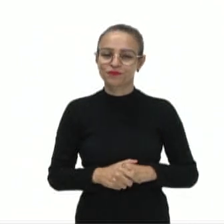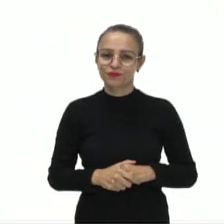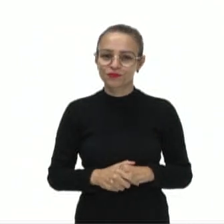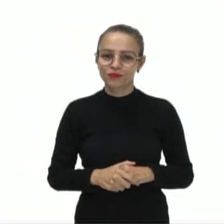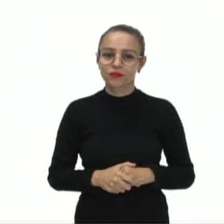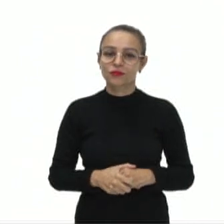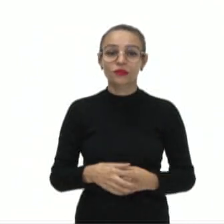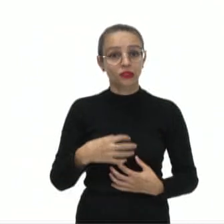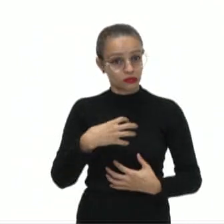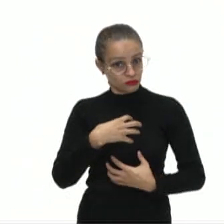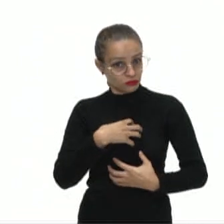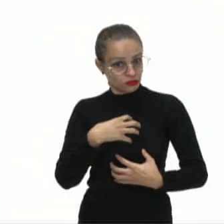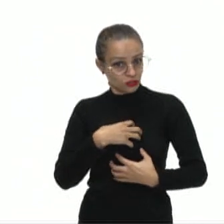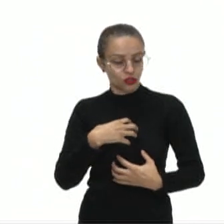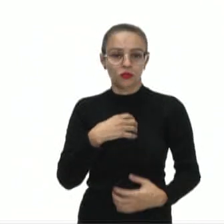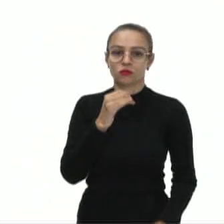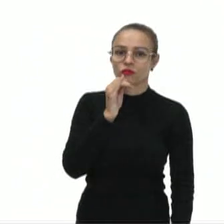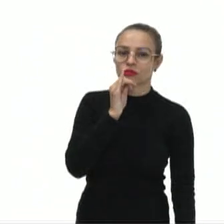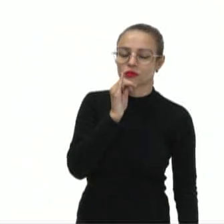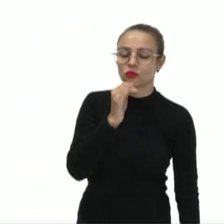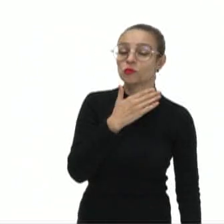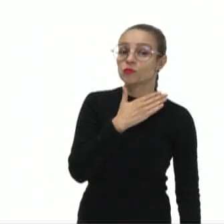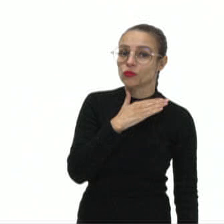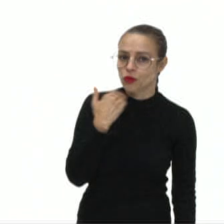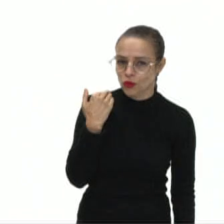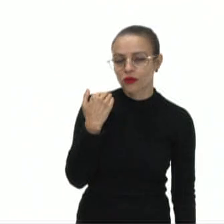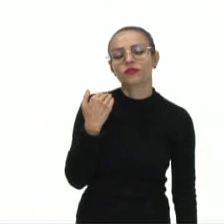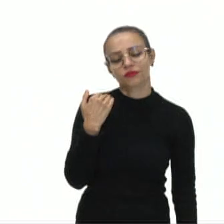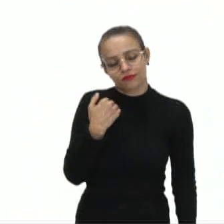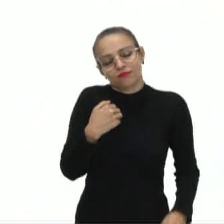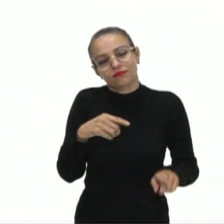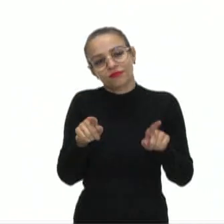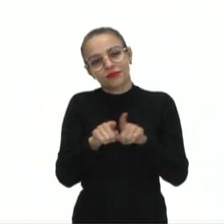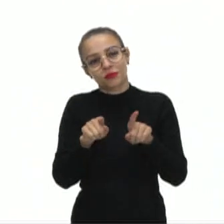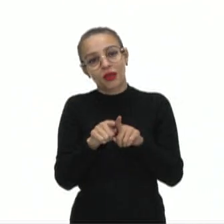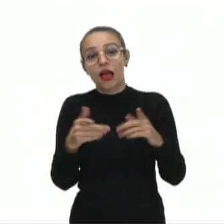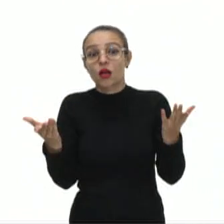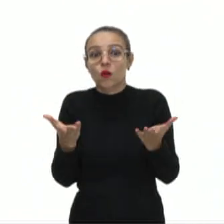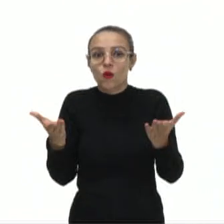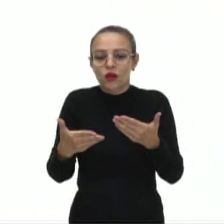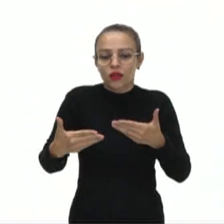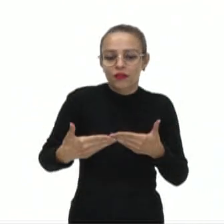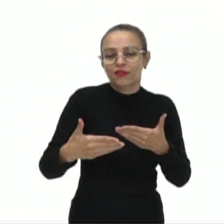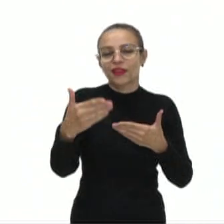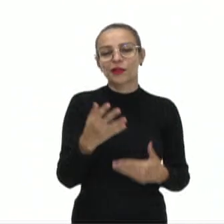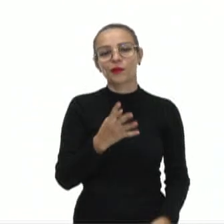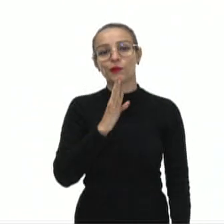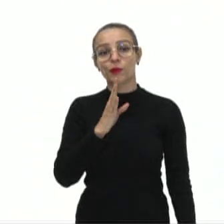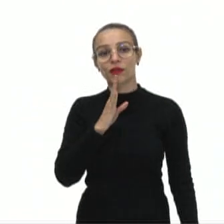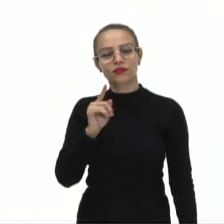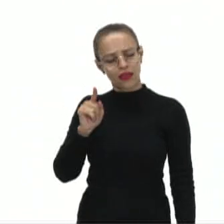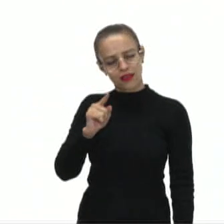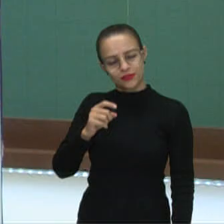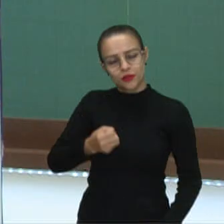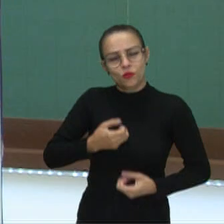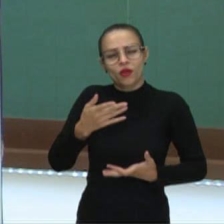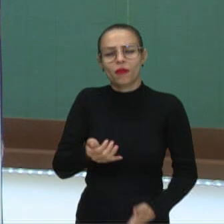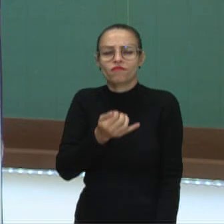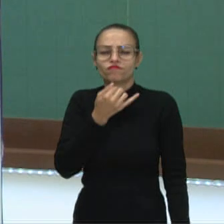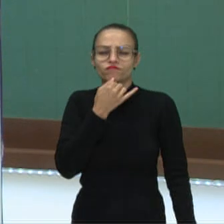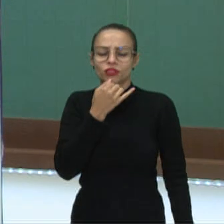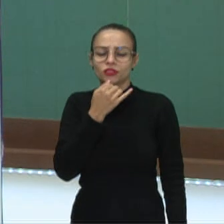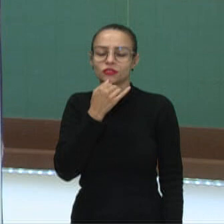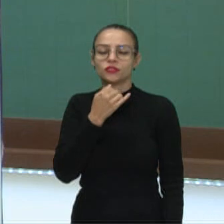Sentimentos despertados, como a morte, por exemplo. E para isso nós vamos conhecer uma elegia chamada Cântico